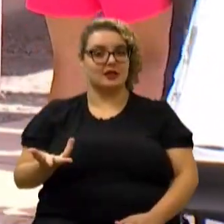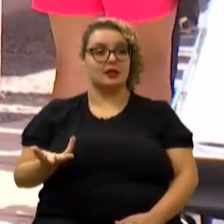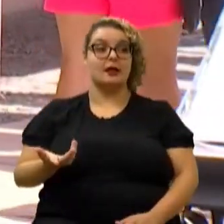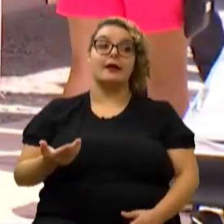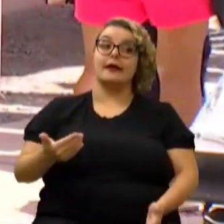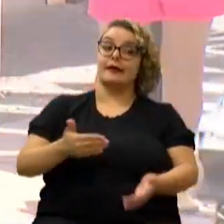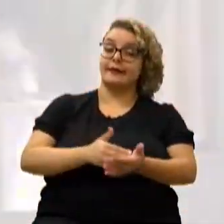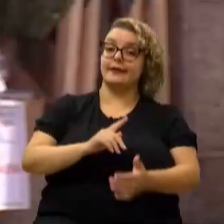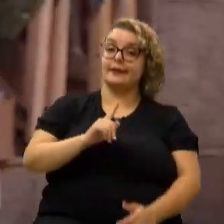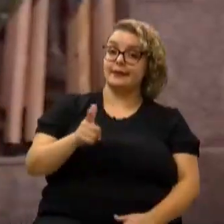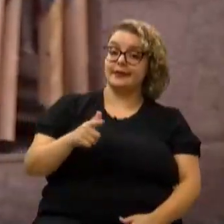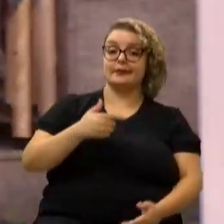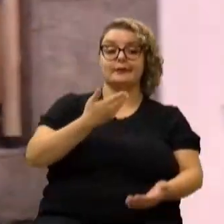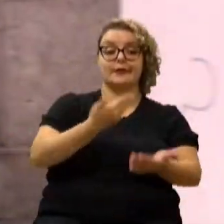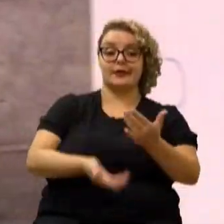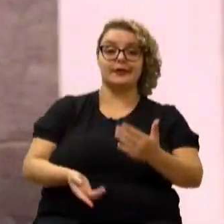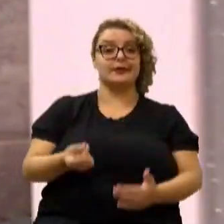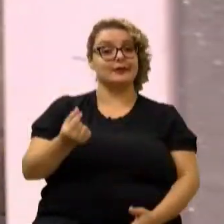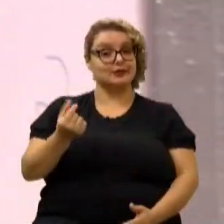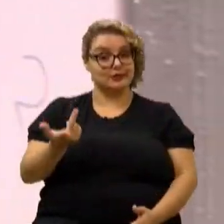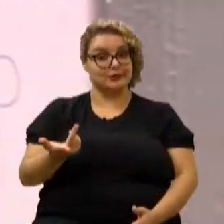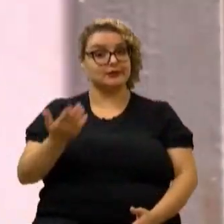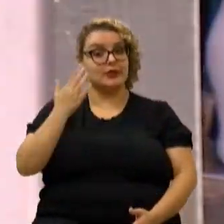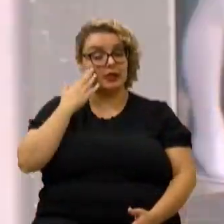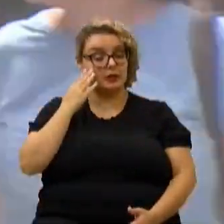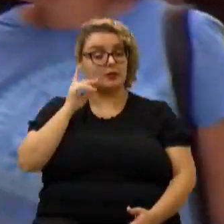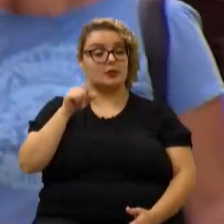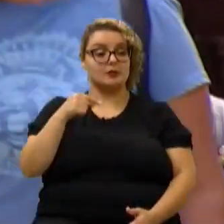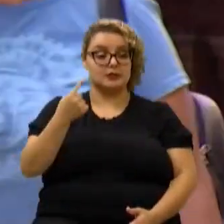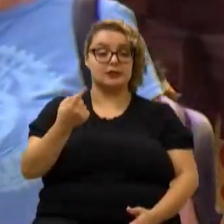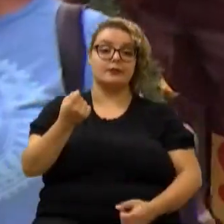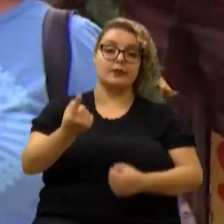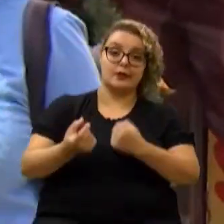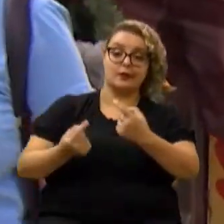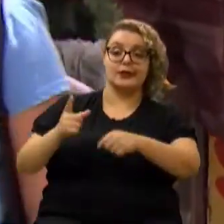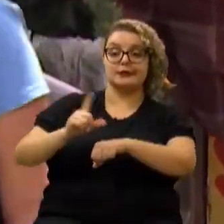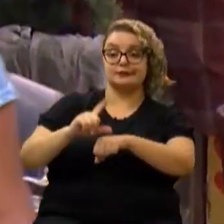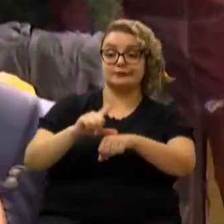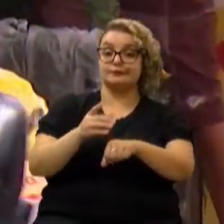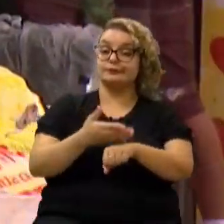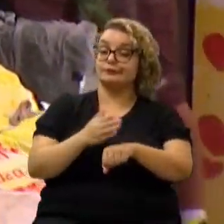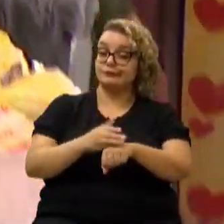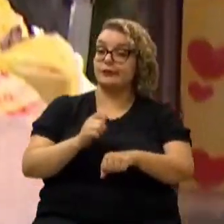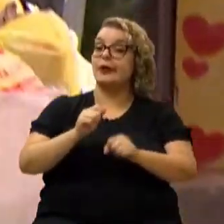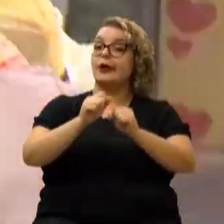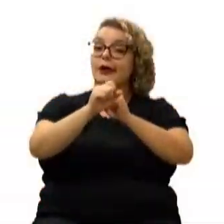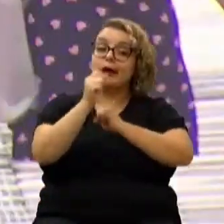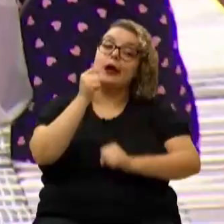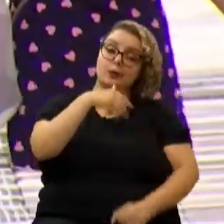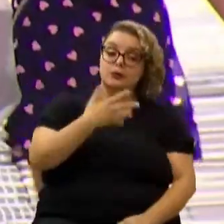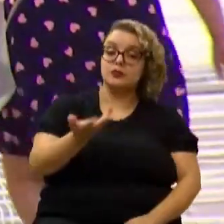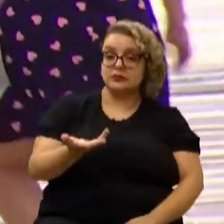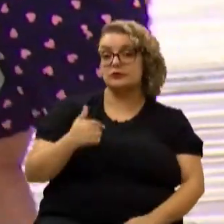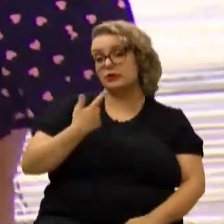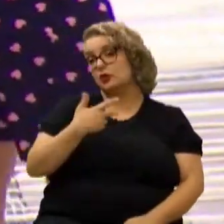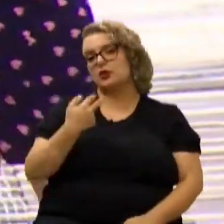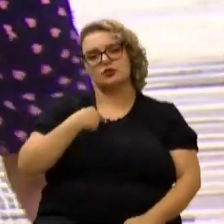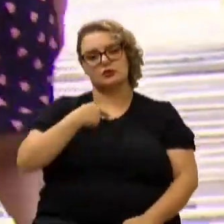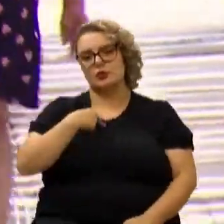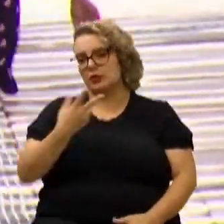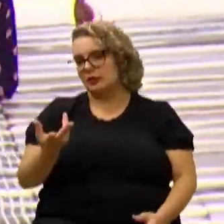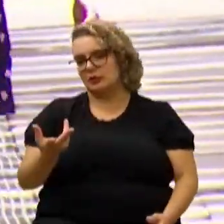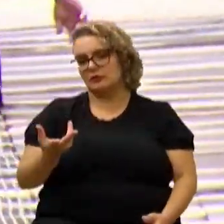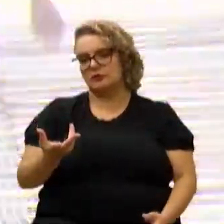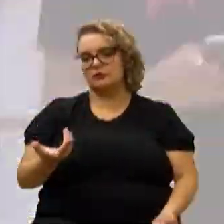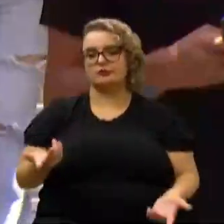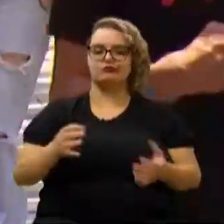até mesmo para a gente não cair em armadilhas, né? A gente sabe que eventualmente algumas lojas começam a praticar preços abusivos,